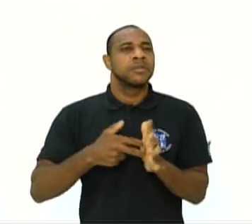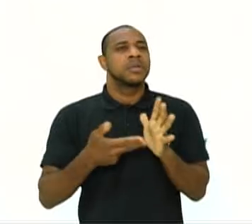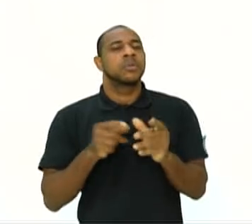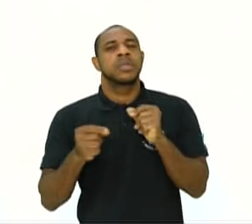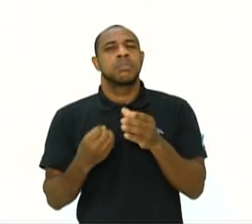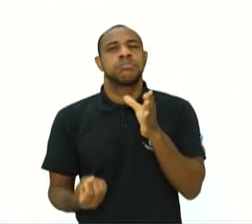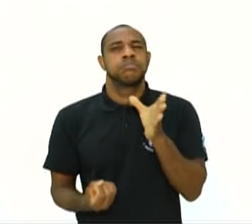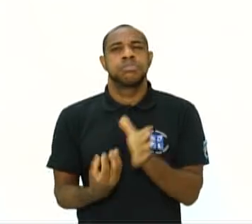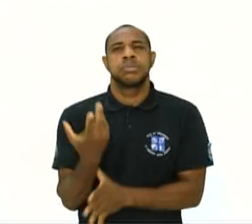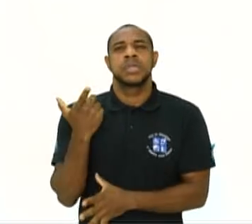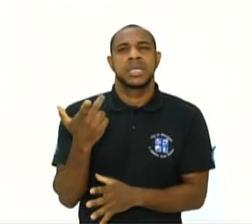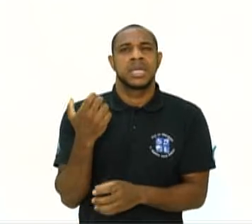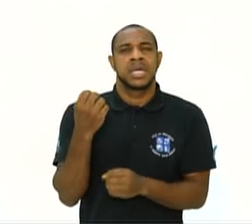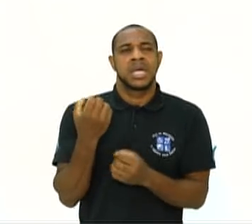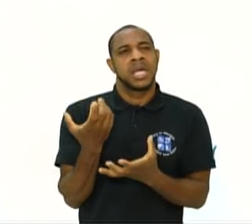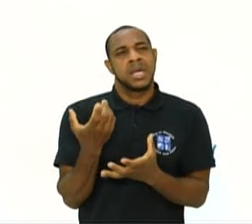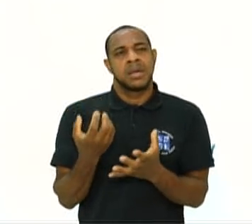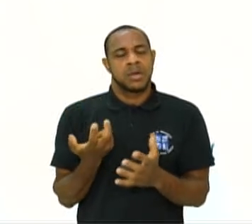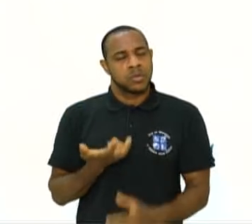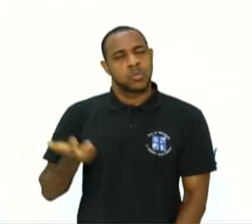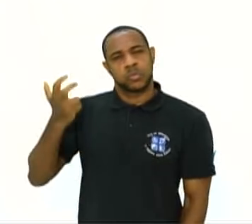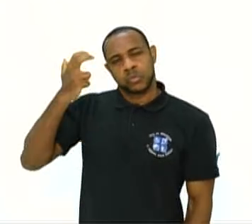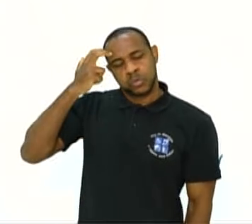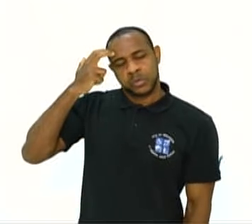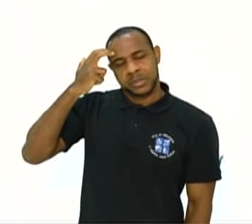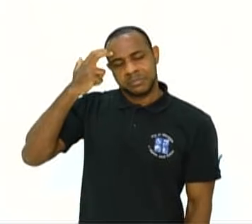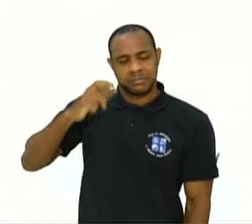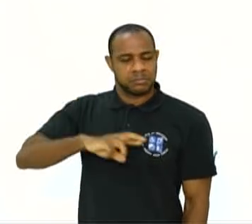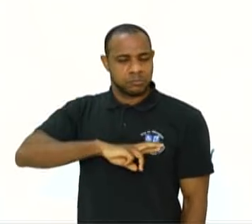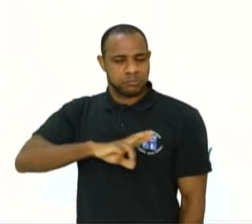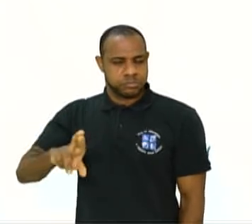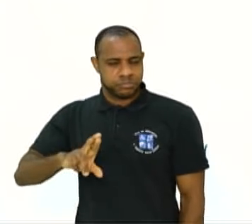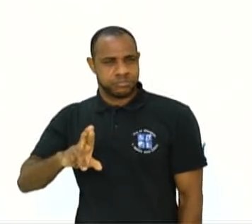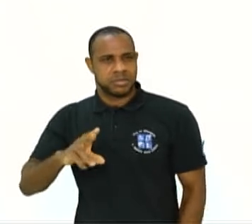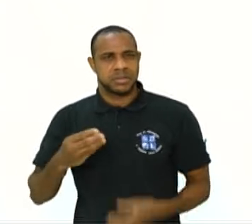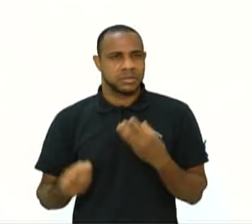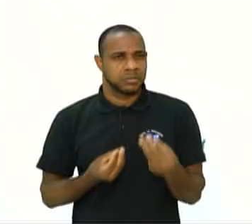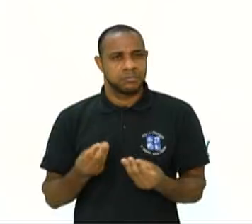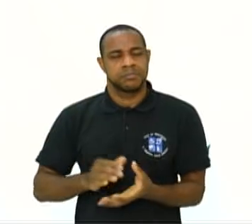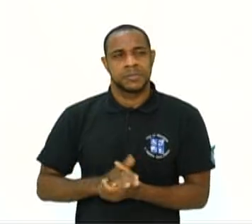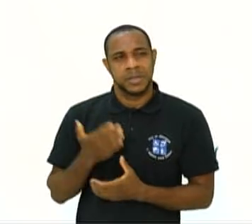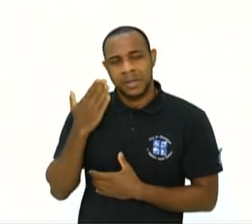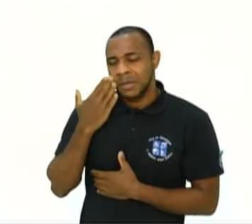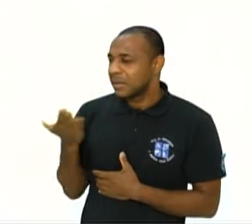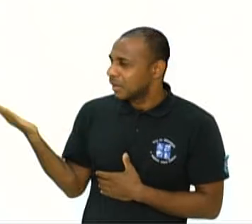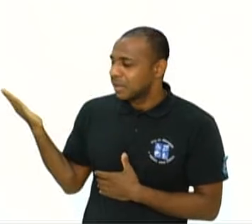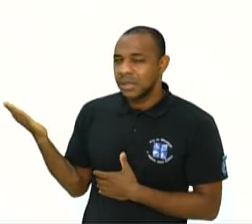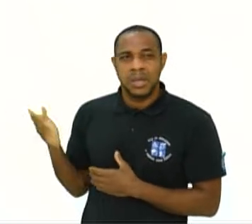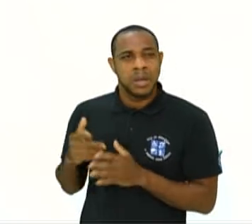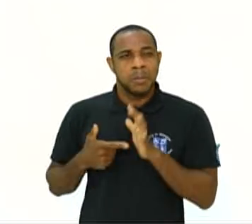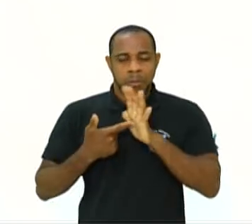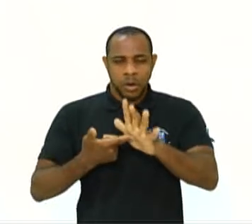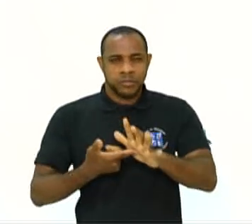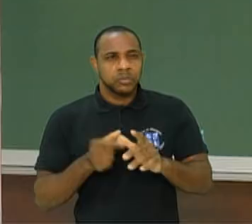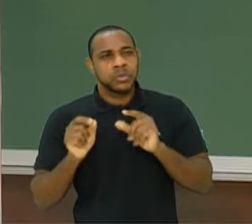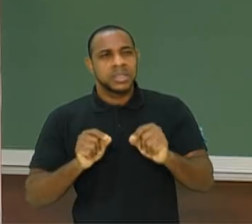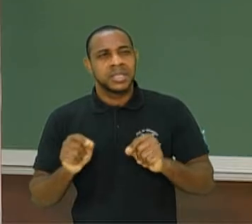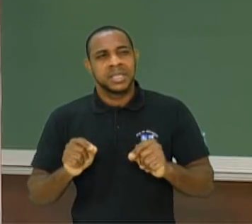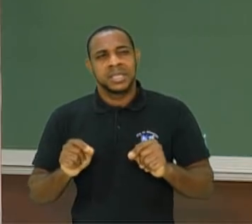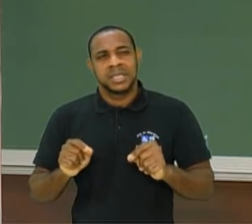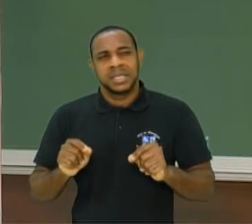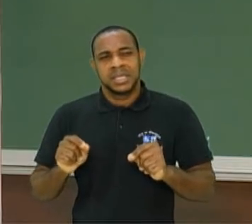de raízes culturais, de afetos e crenças, né? Como a professora falou. Então, traz toda essa questão